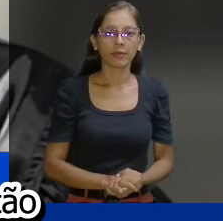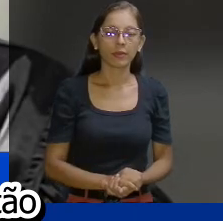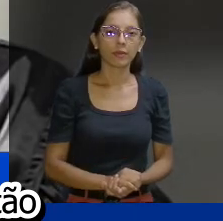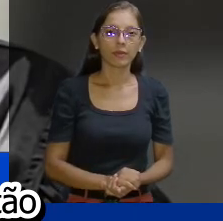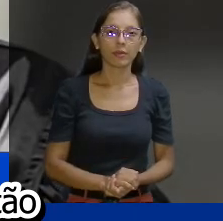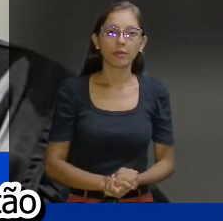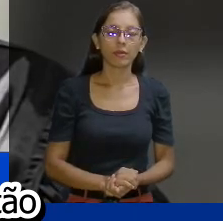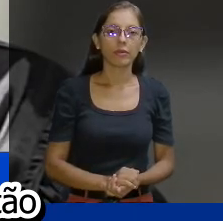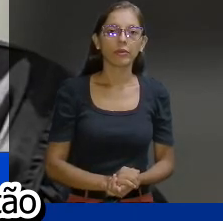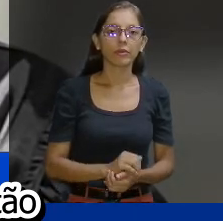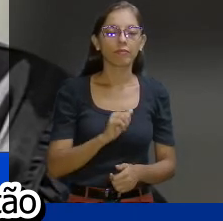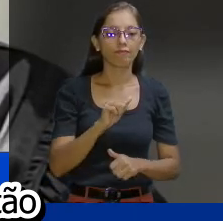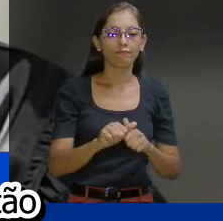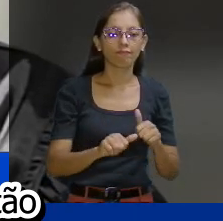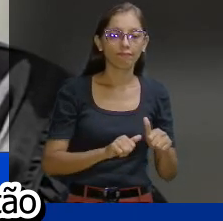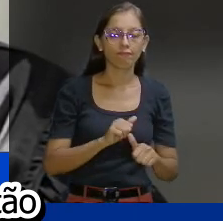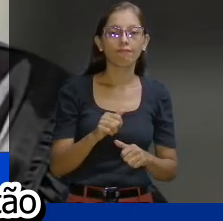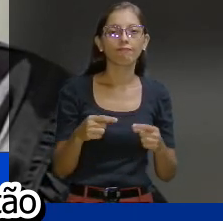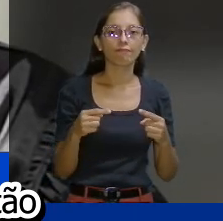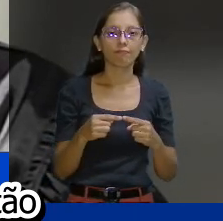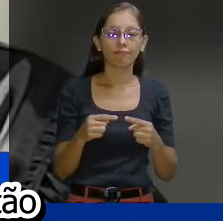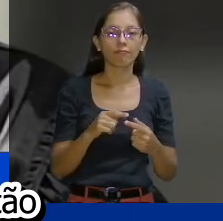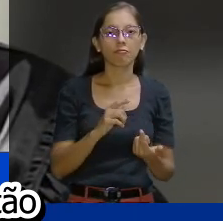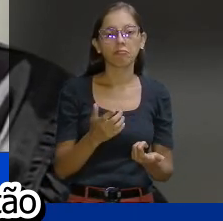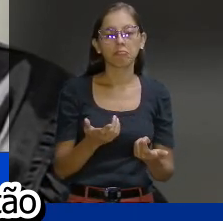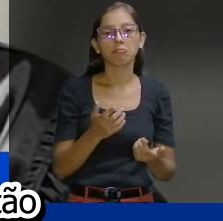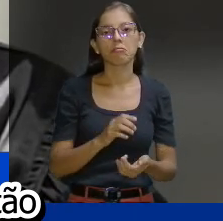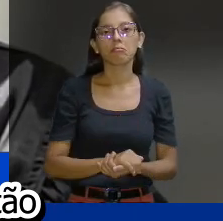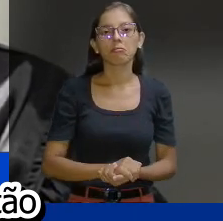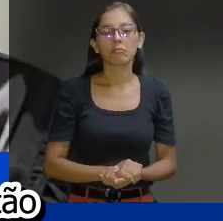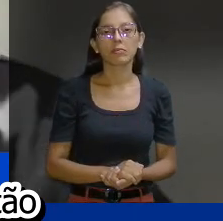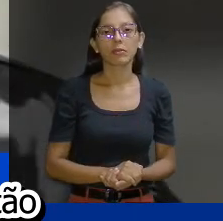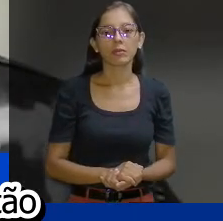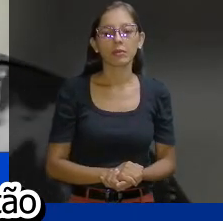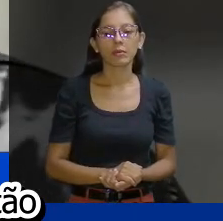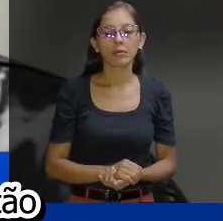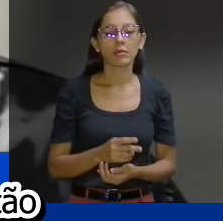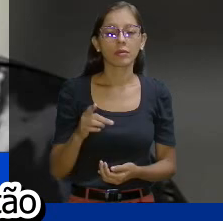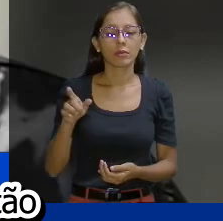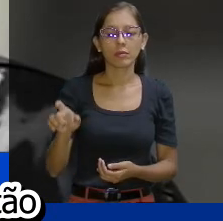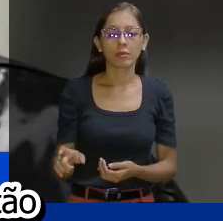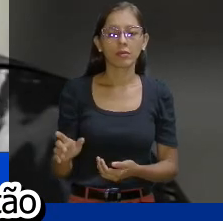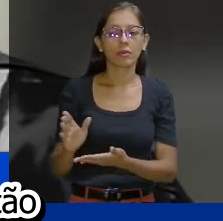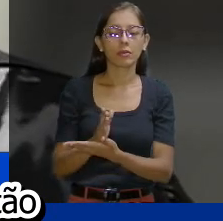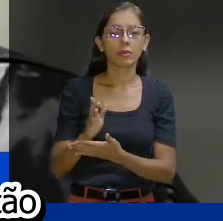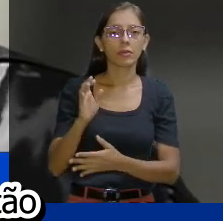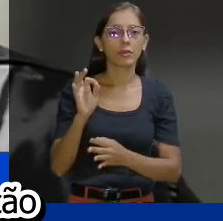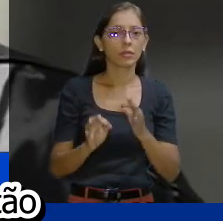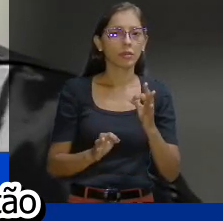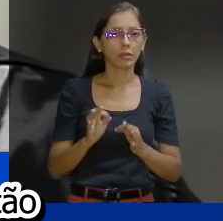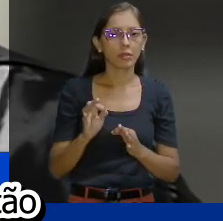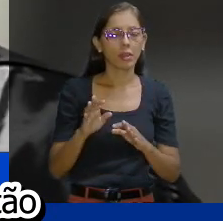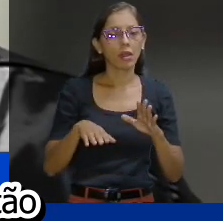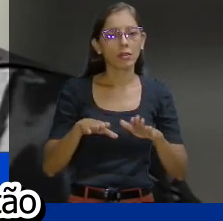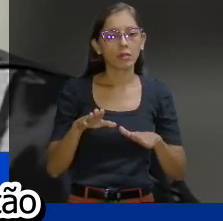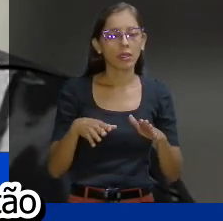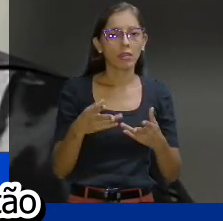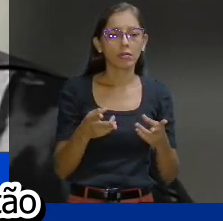omissão em razão do julgado, então, do regional, não ter observado esses